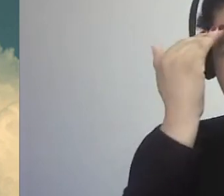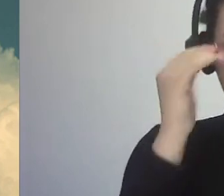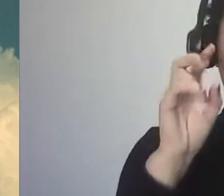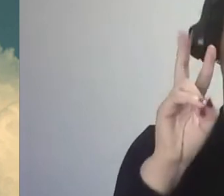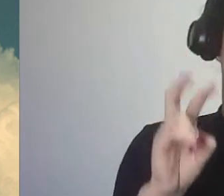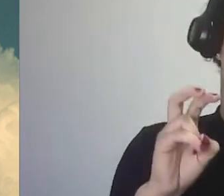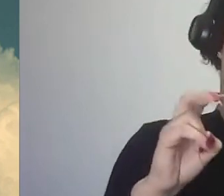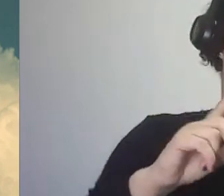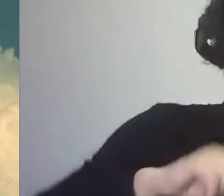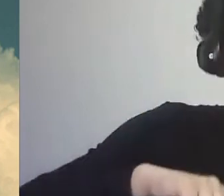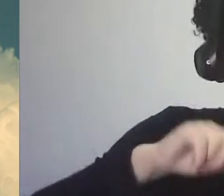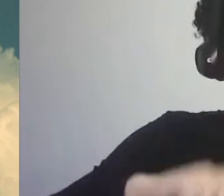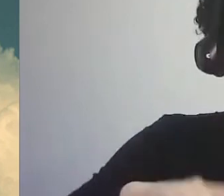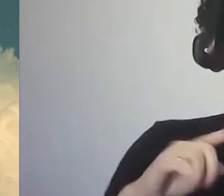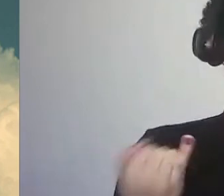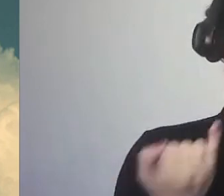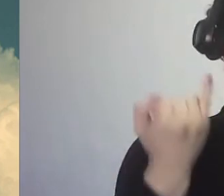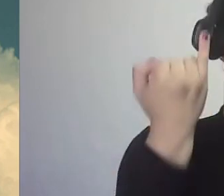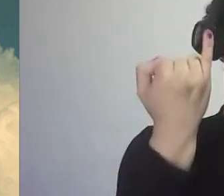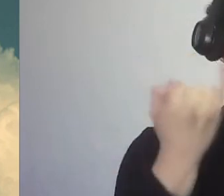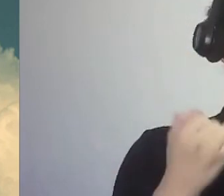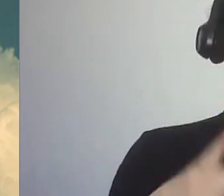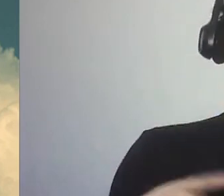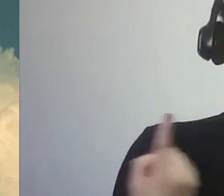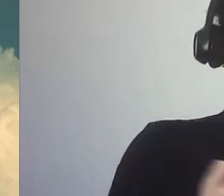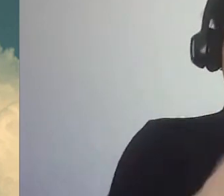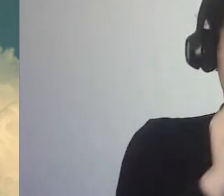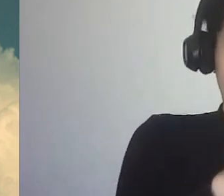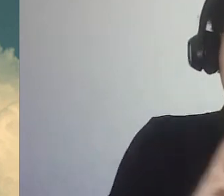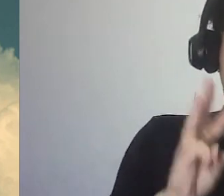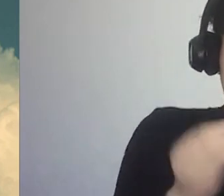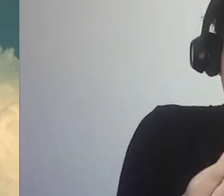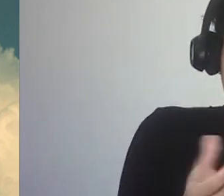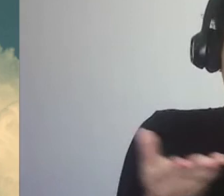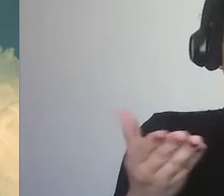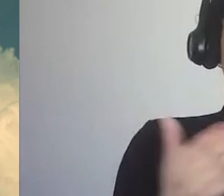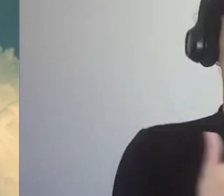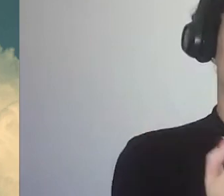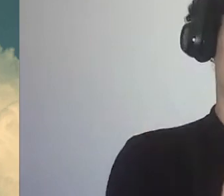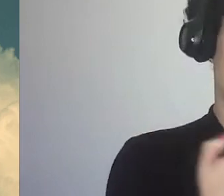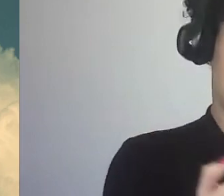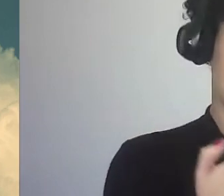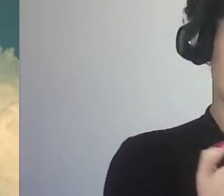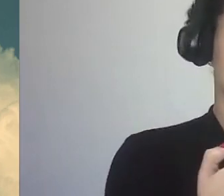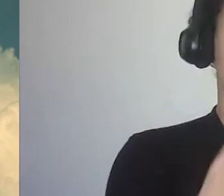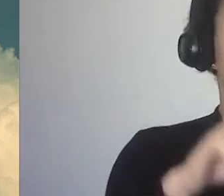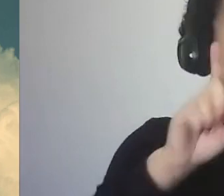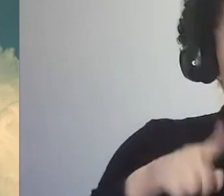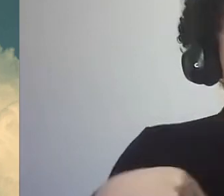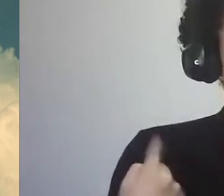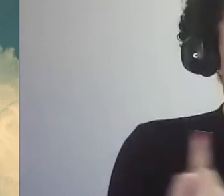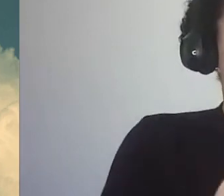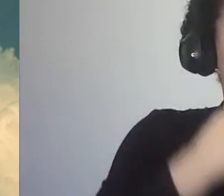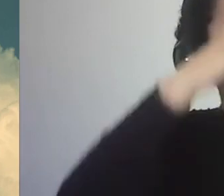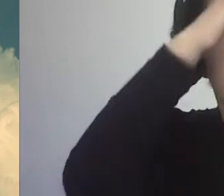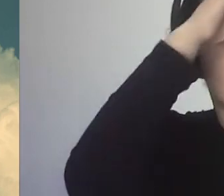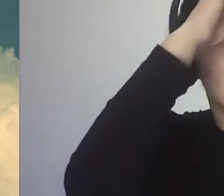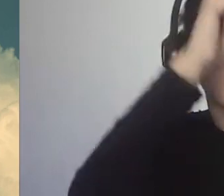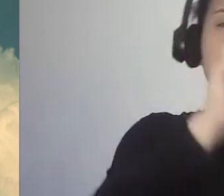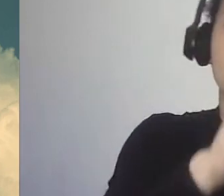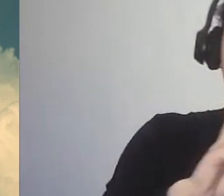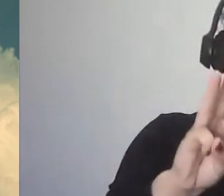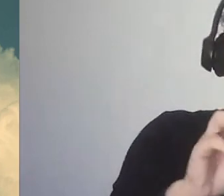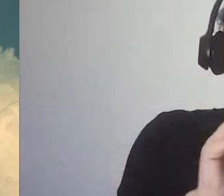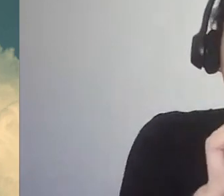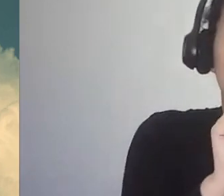mensalidade produto quando a gente entrega o sócio que a gente começa a aprender mais como ele é usado Então não é uma